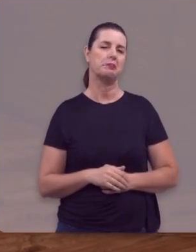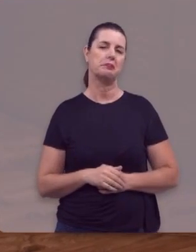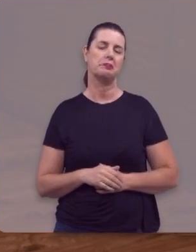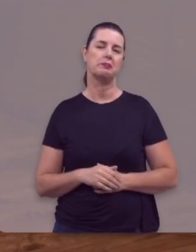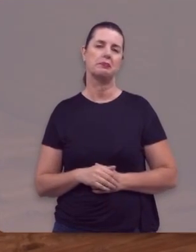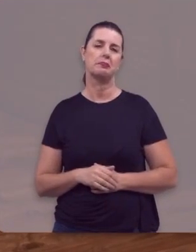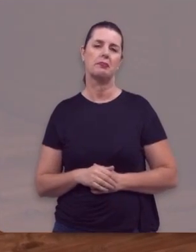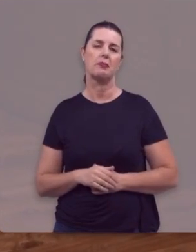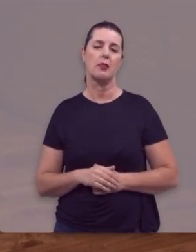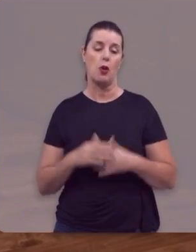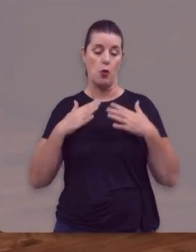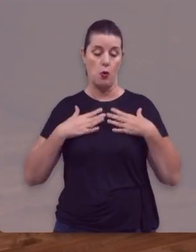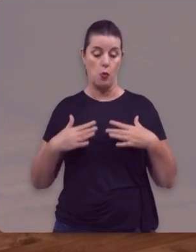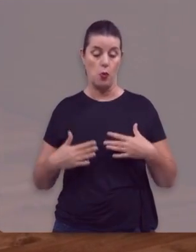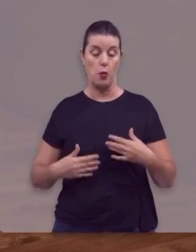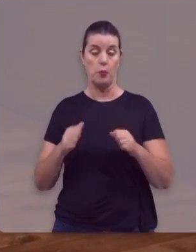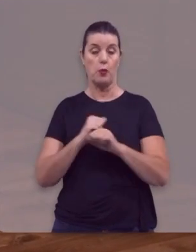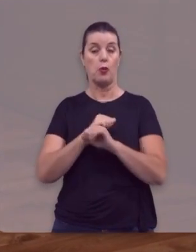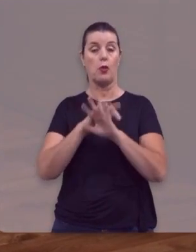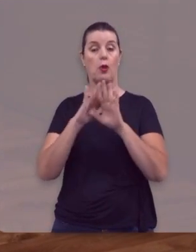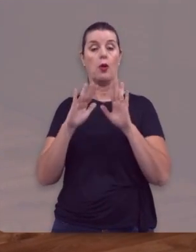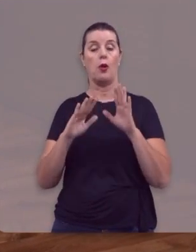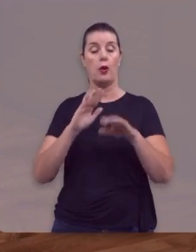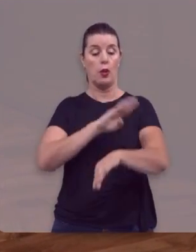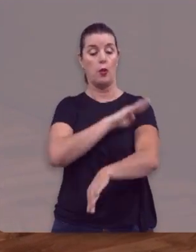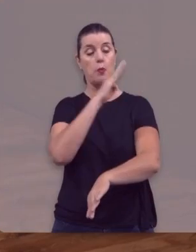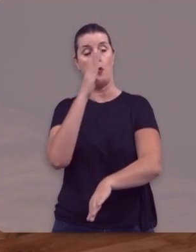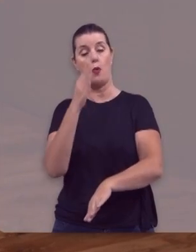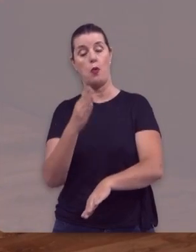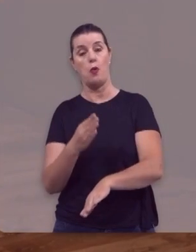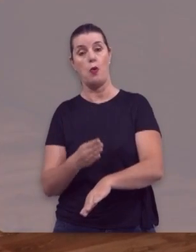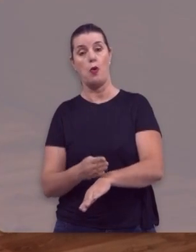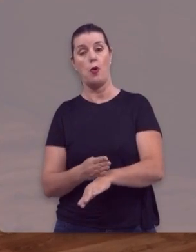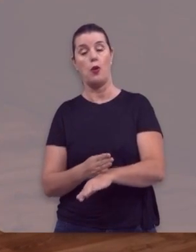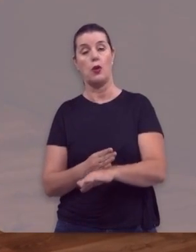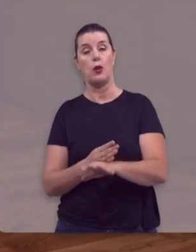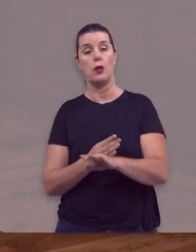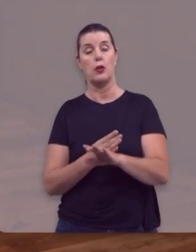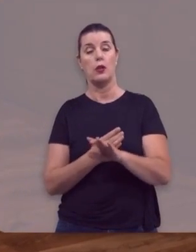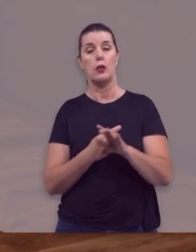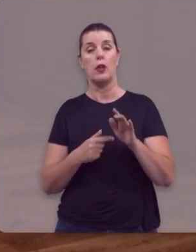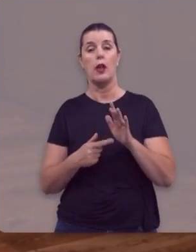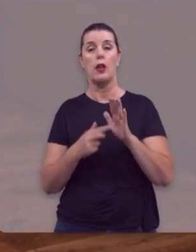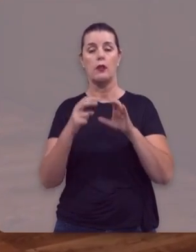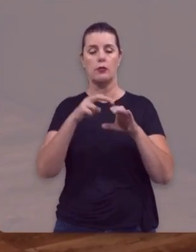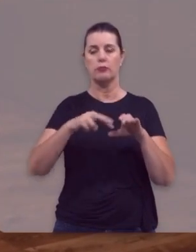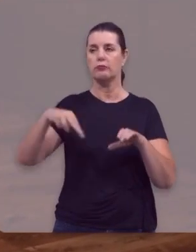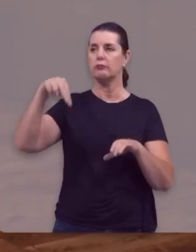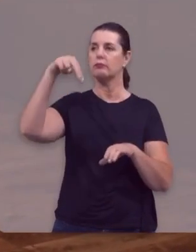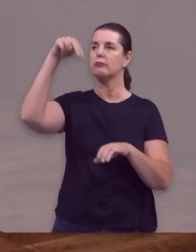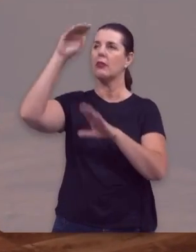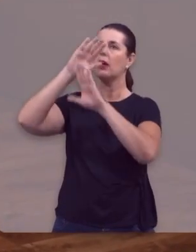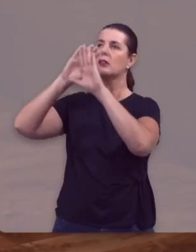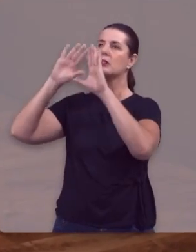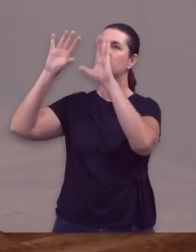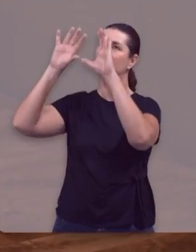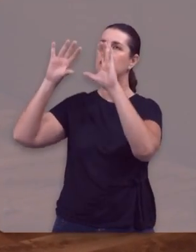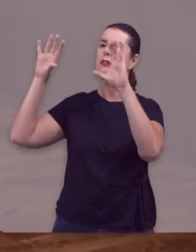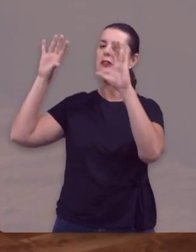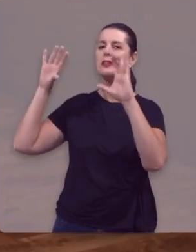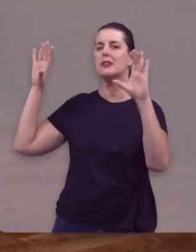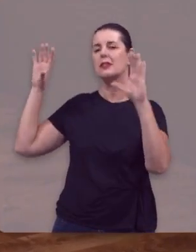Com o seu corpo de glória, lá no Monte das Oliveiras, ele foi assunto aos céus entre nuvens.